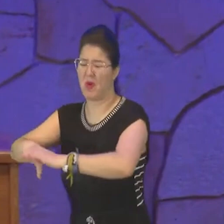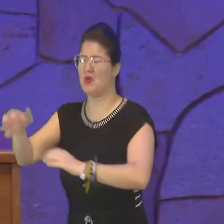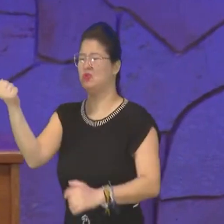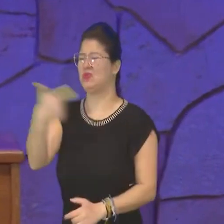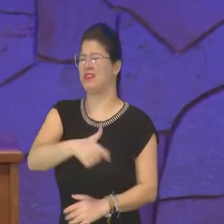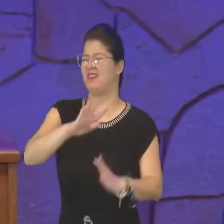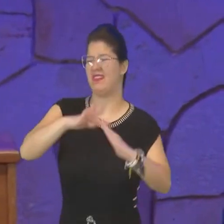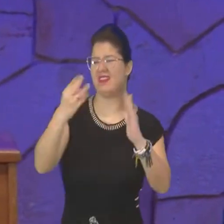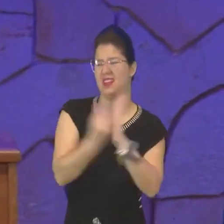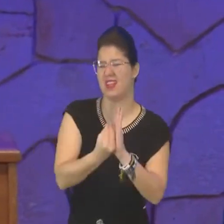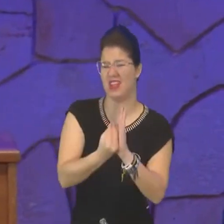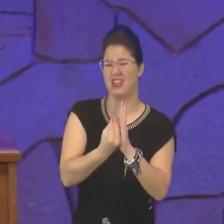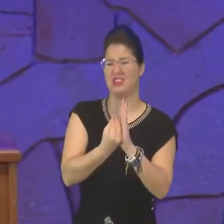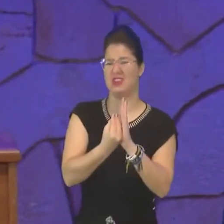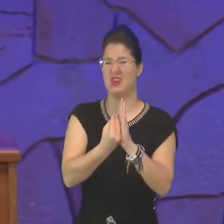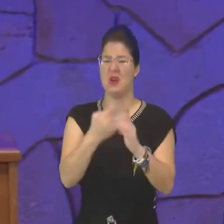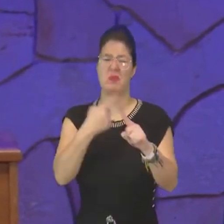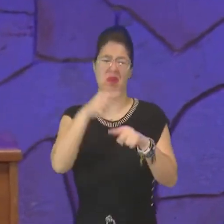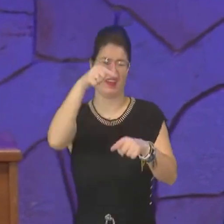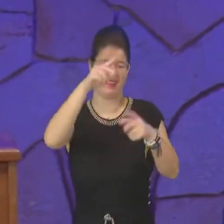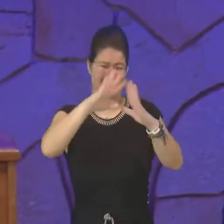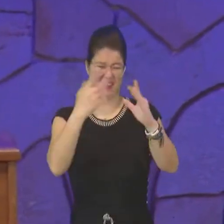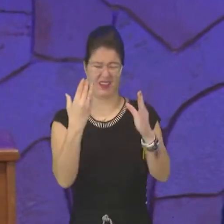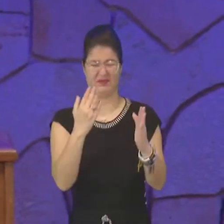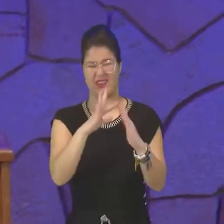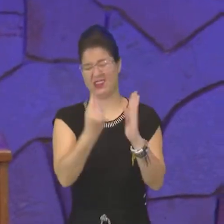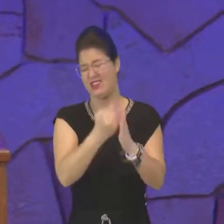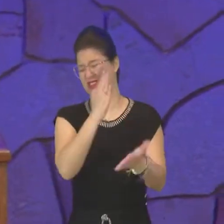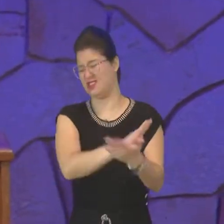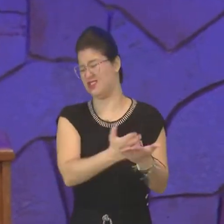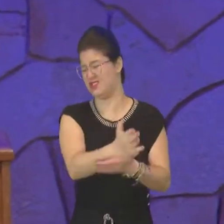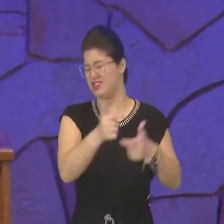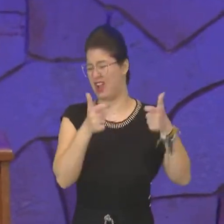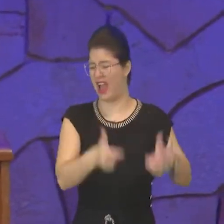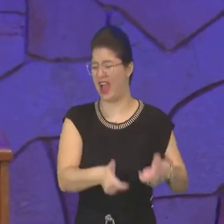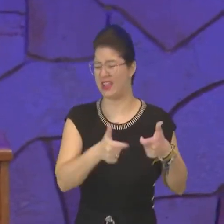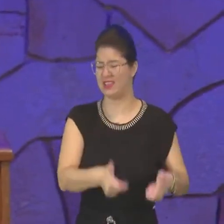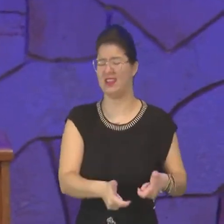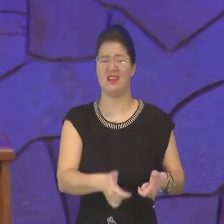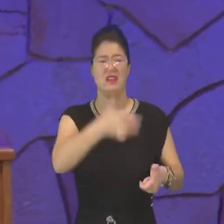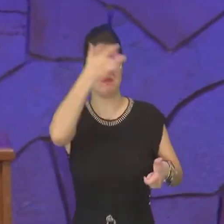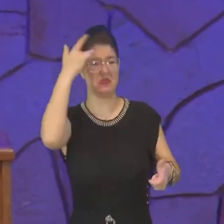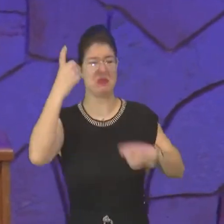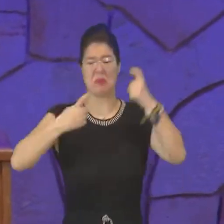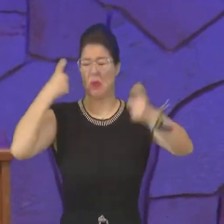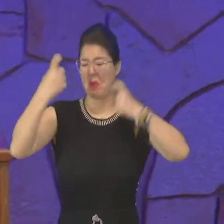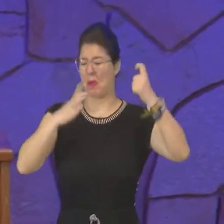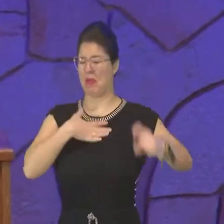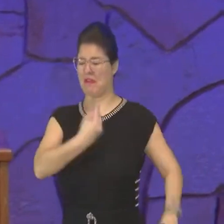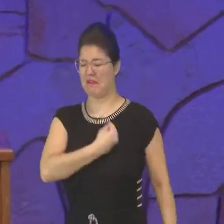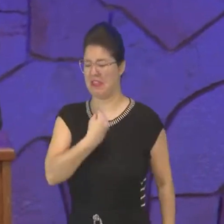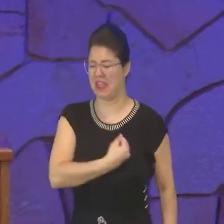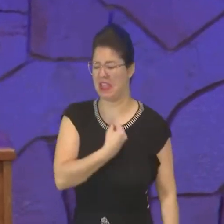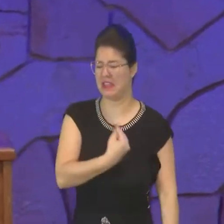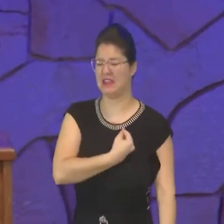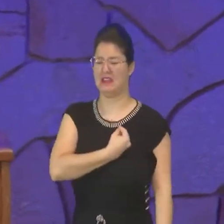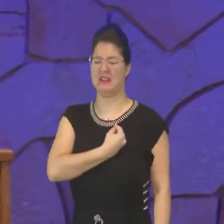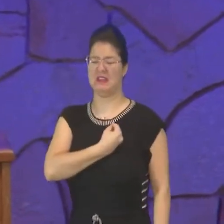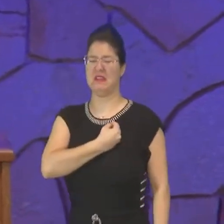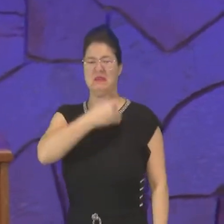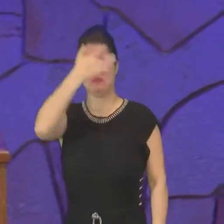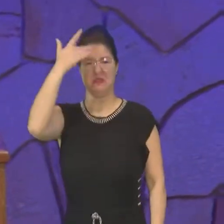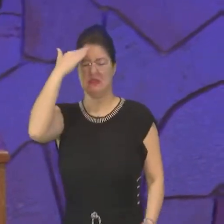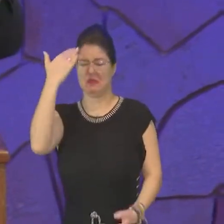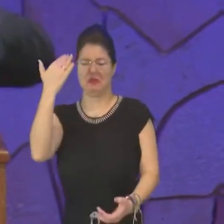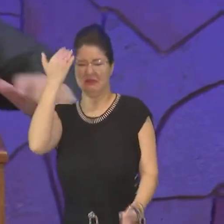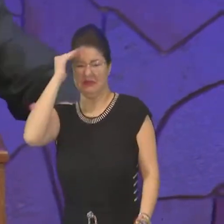naquela igreja onde tem muita gente chata, onde tem muita gente que se preocupa com a minha vida, onde tem muita gente que não me entende,